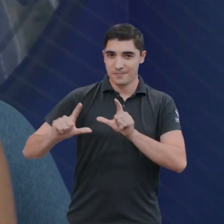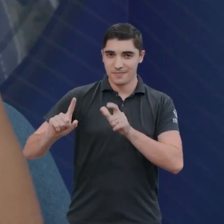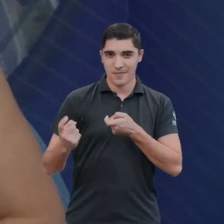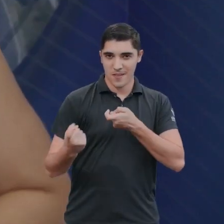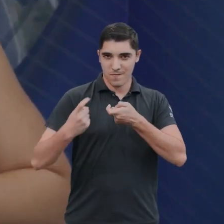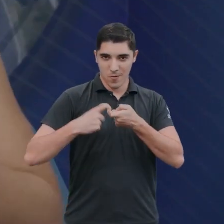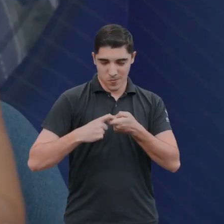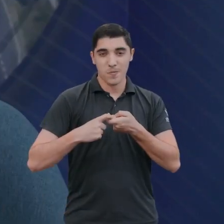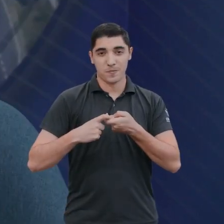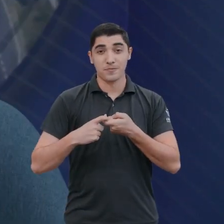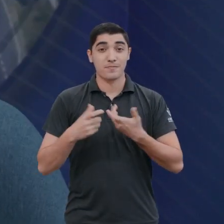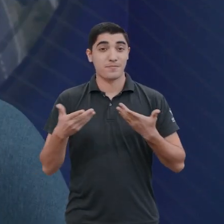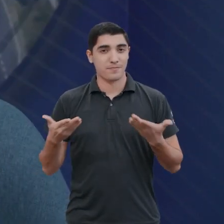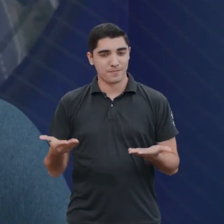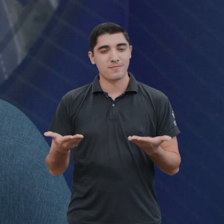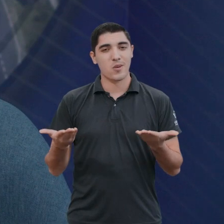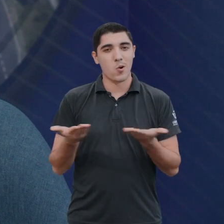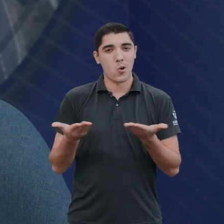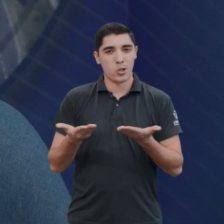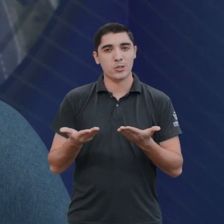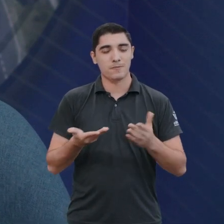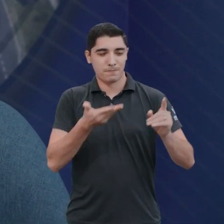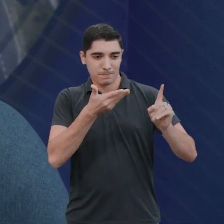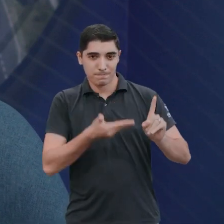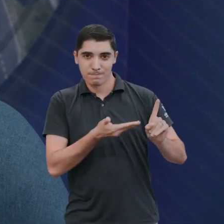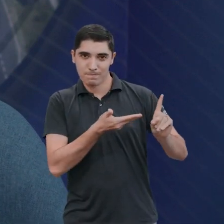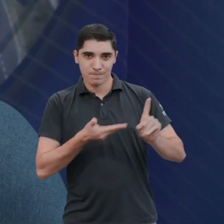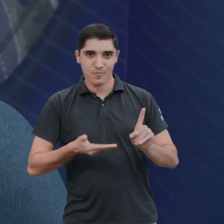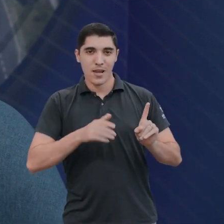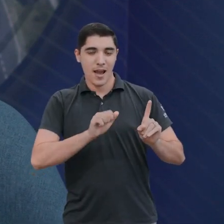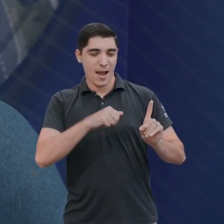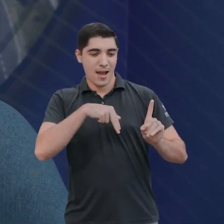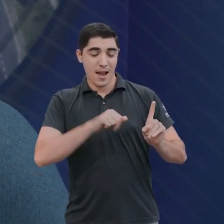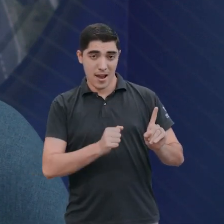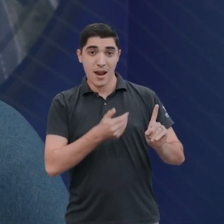Estamos de volta com Diálogos da Cidade e eu estou recebendo hoje a Ana